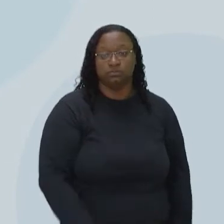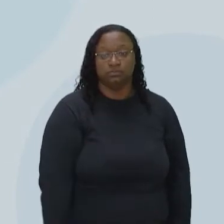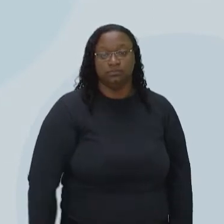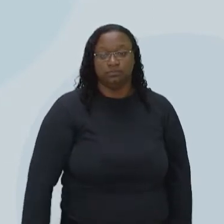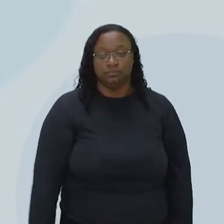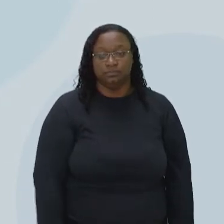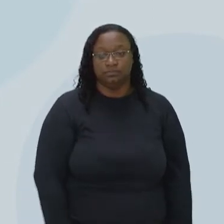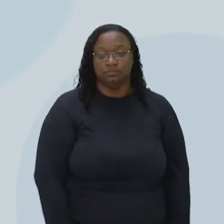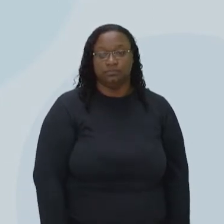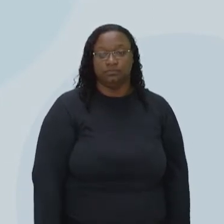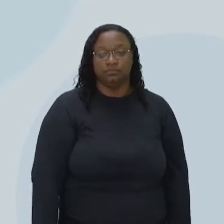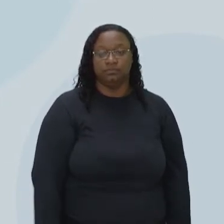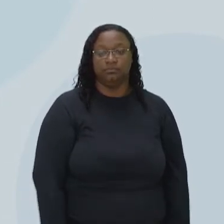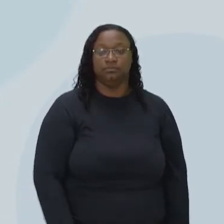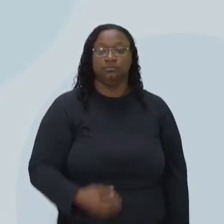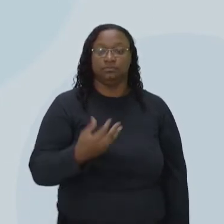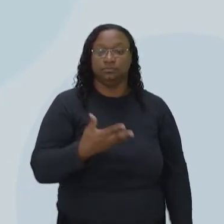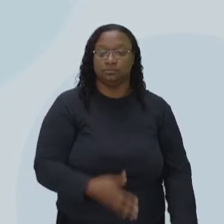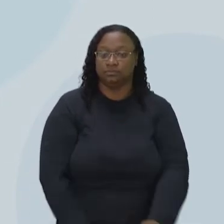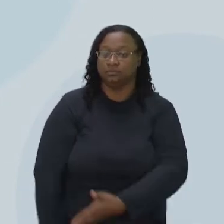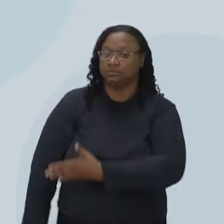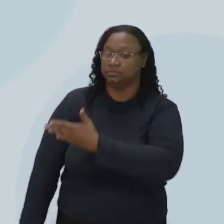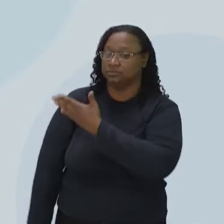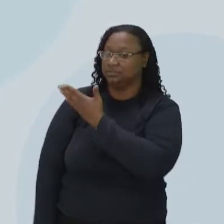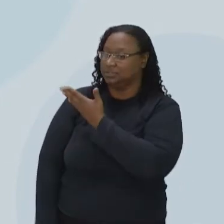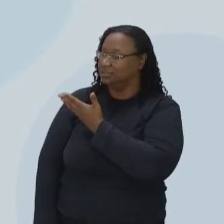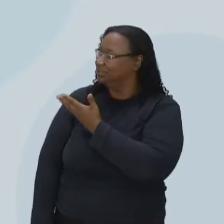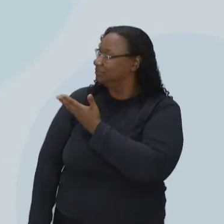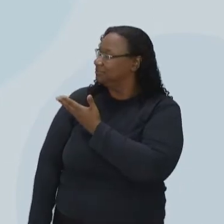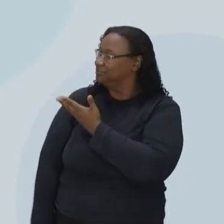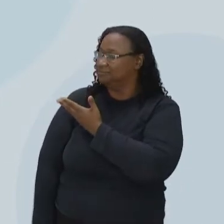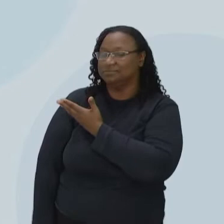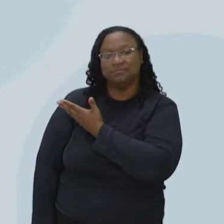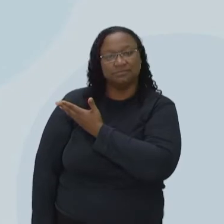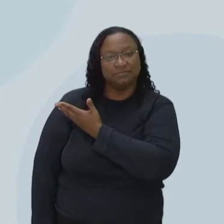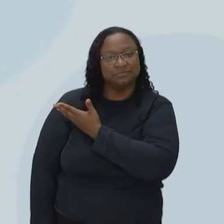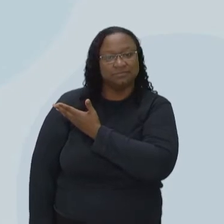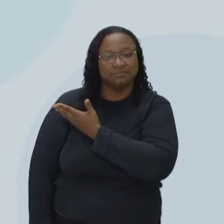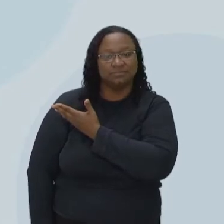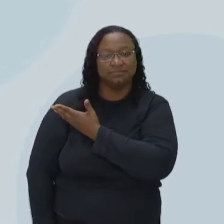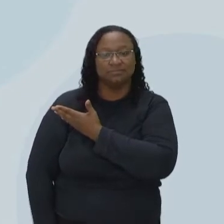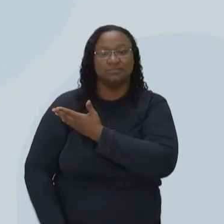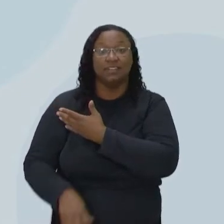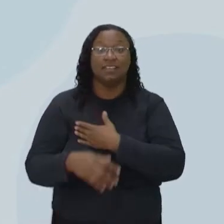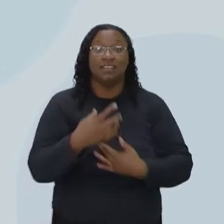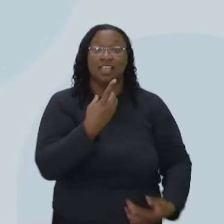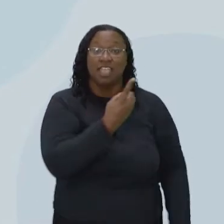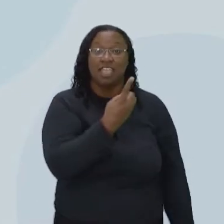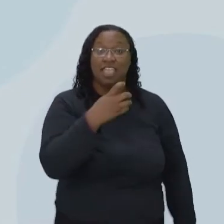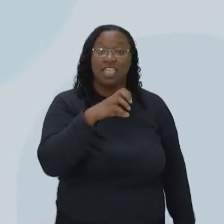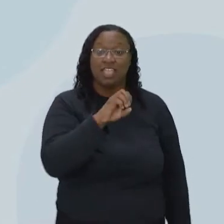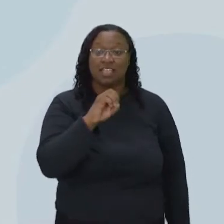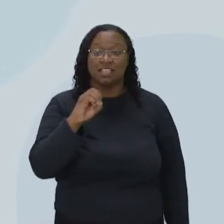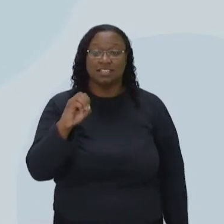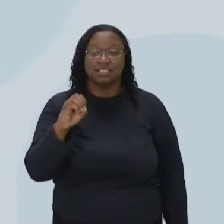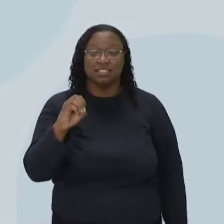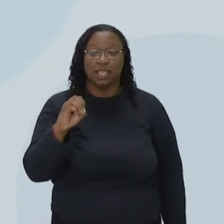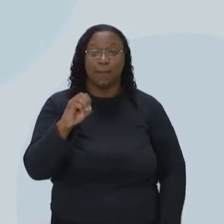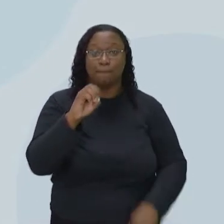dar, no lugar do 4, 1, 0, 0, vai dar 100